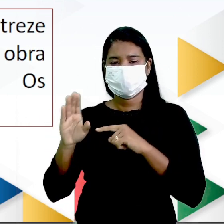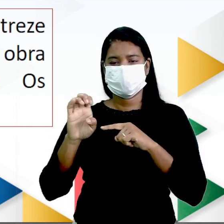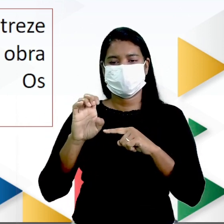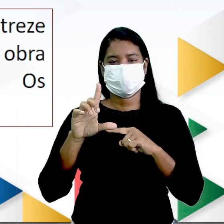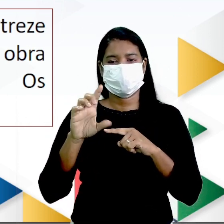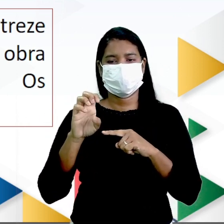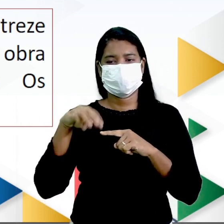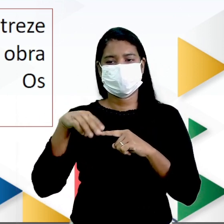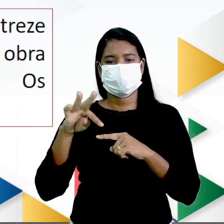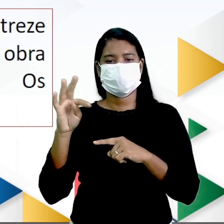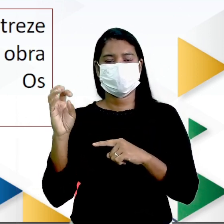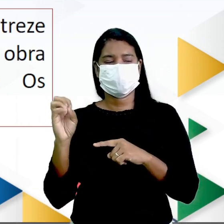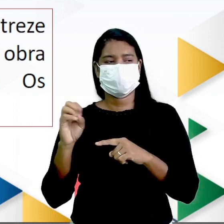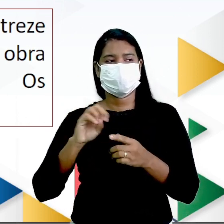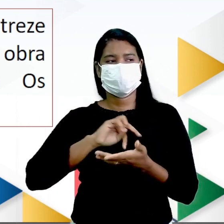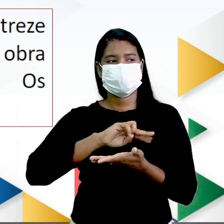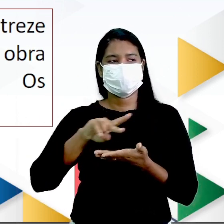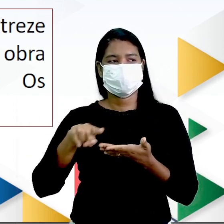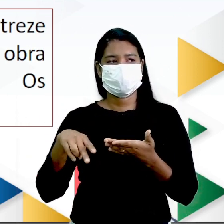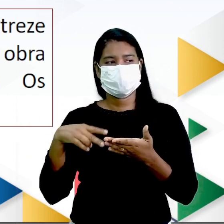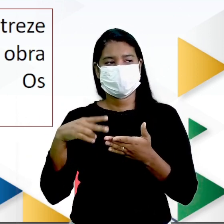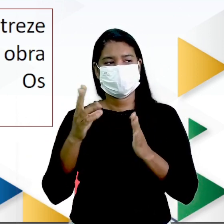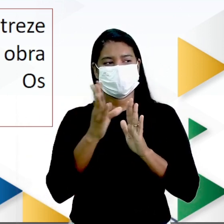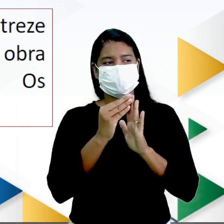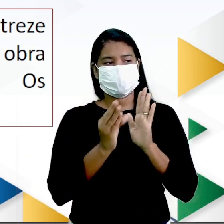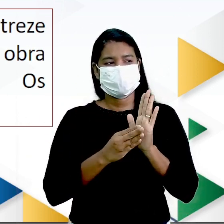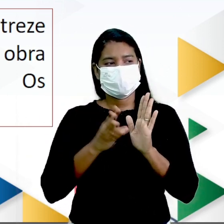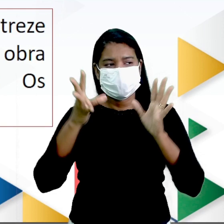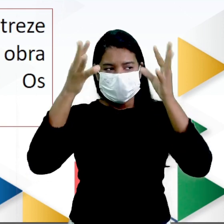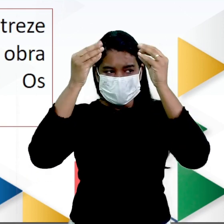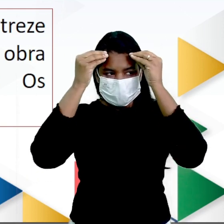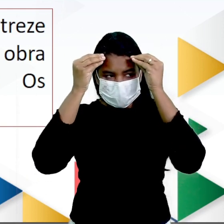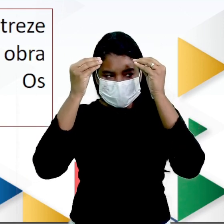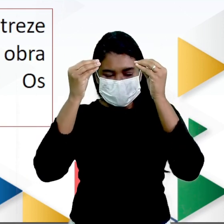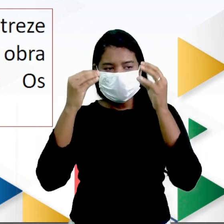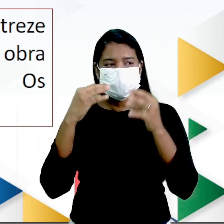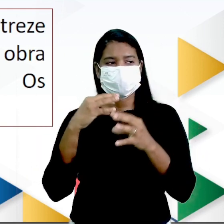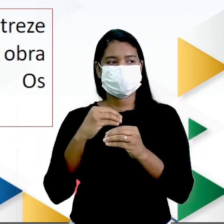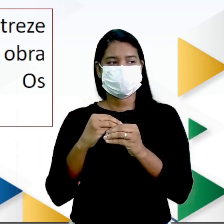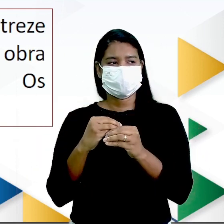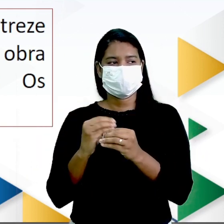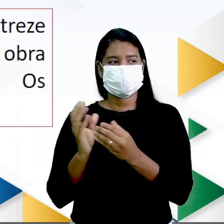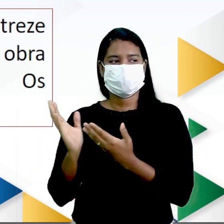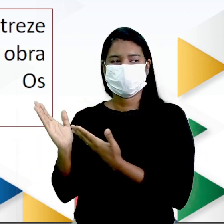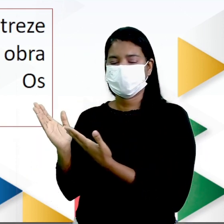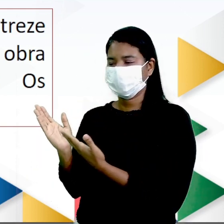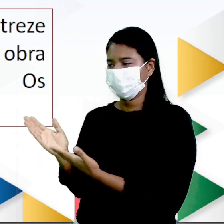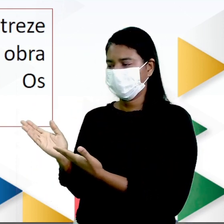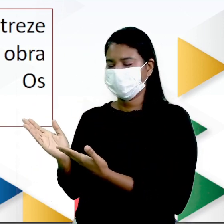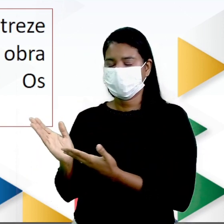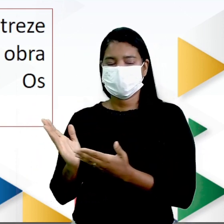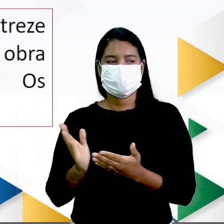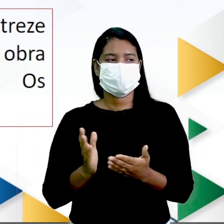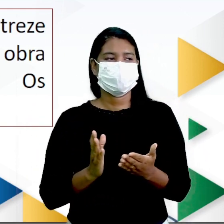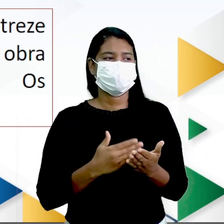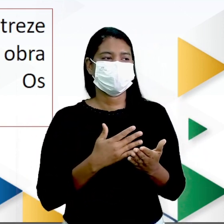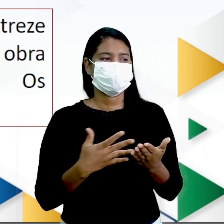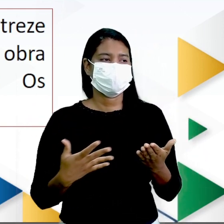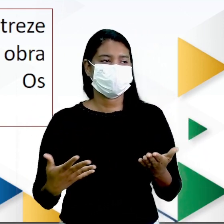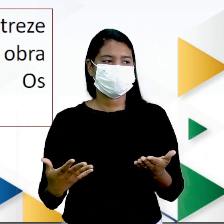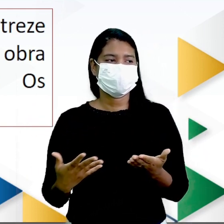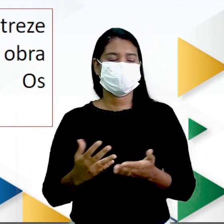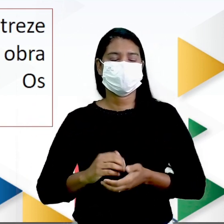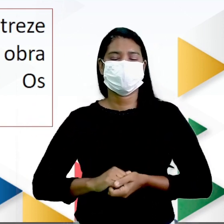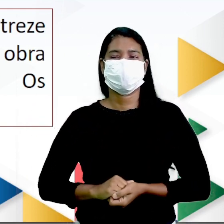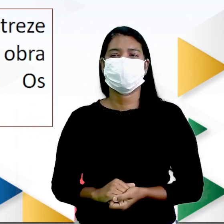verdade, ele pegou um monte de conhecimentos que ele tinha na época e juntou e fez aí a sua obra. E muitos